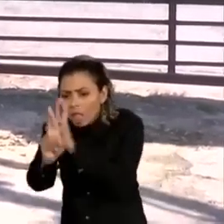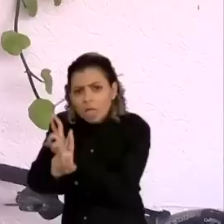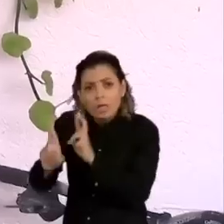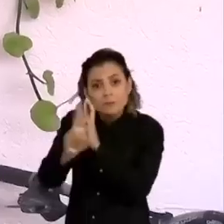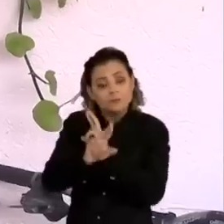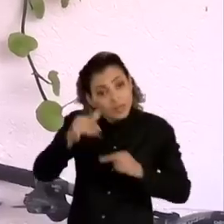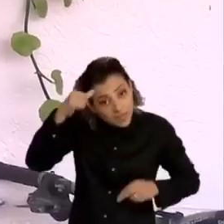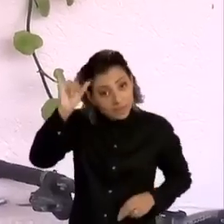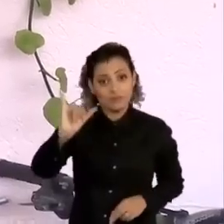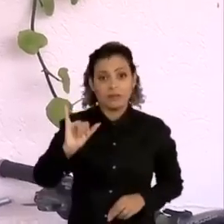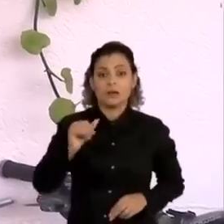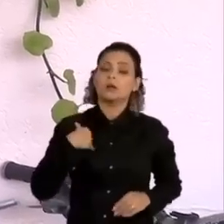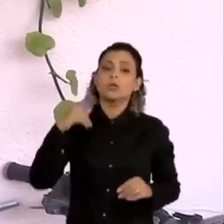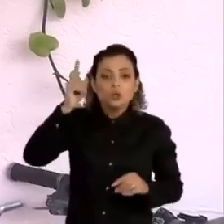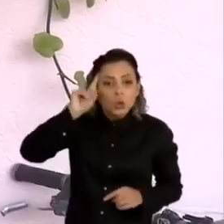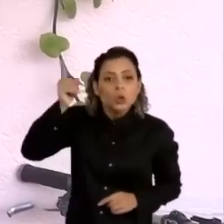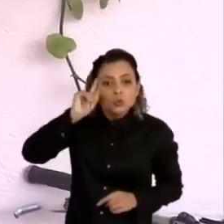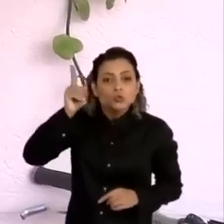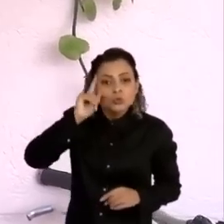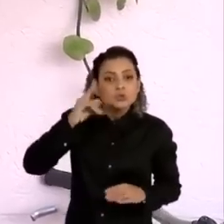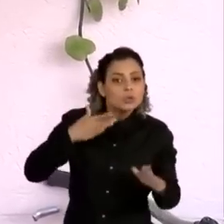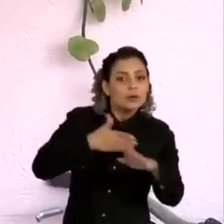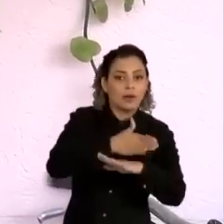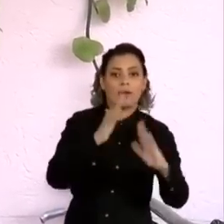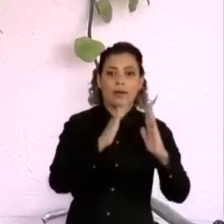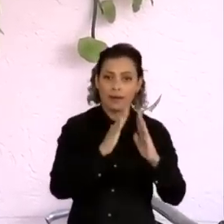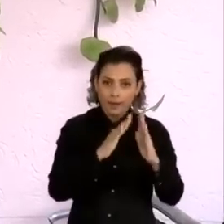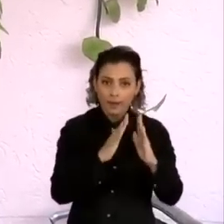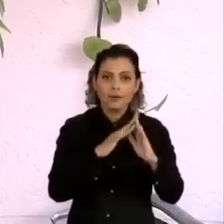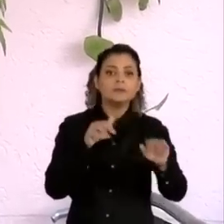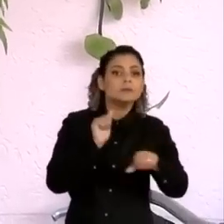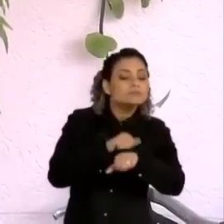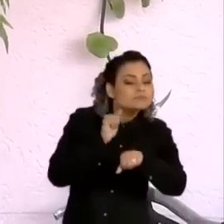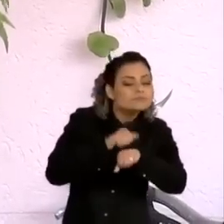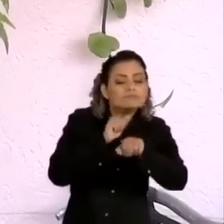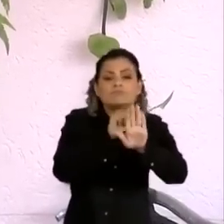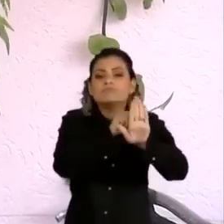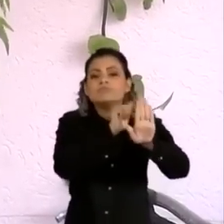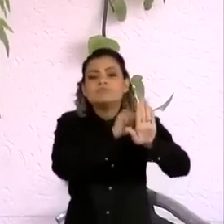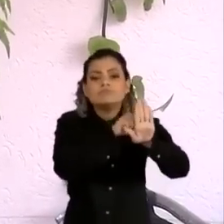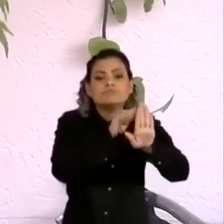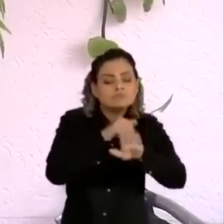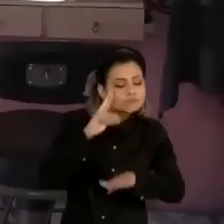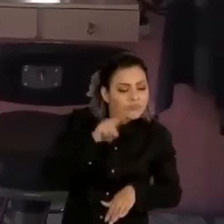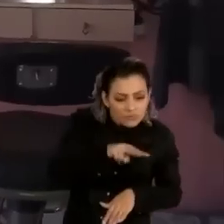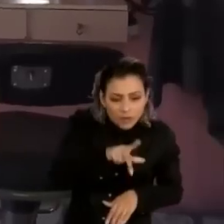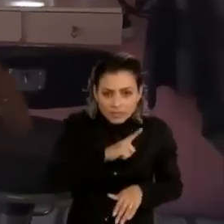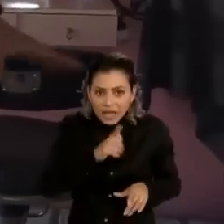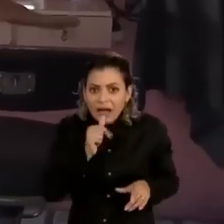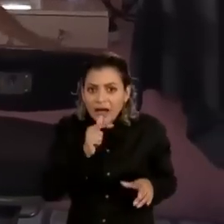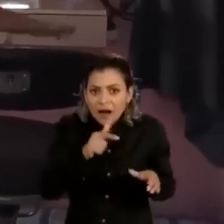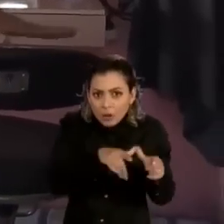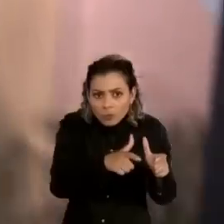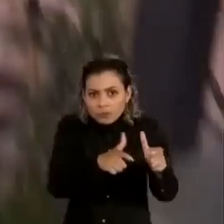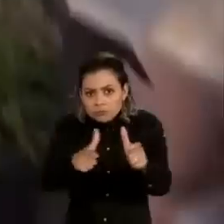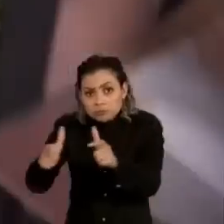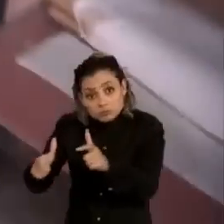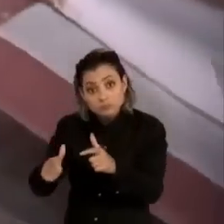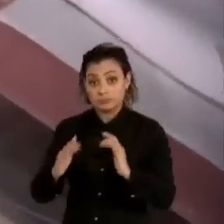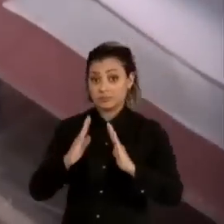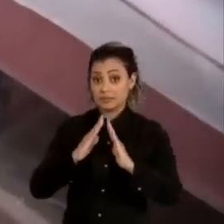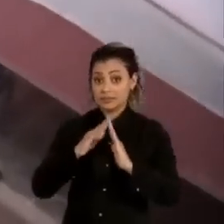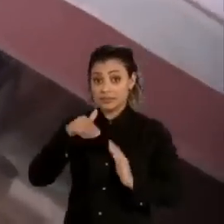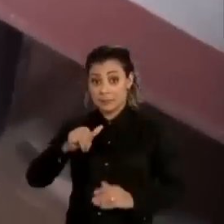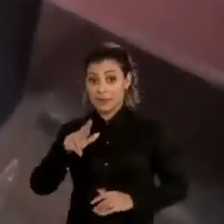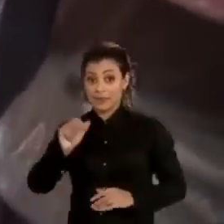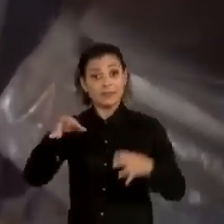nosso trabalho de rotina é verificar tudo quanto é objeto que possa acumular água parada. Na casa da dona Maria,